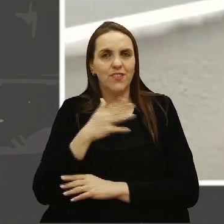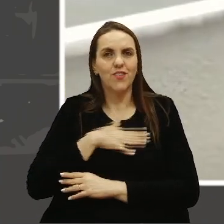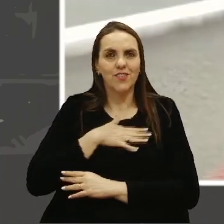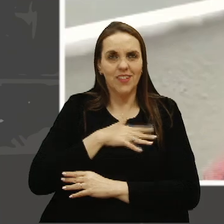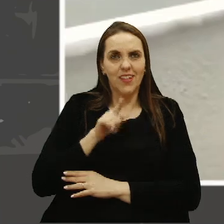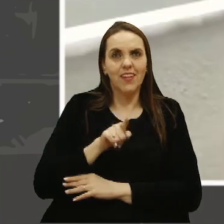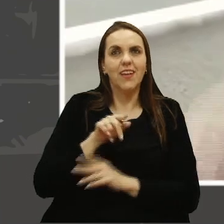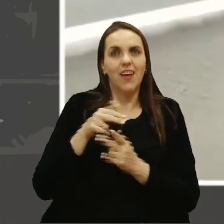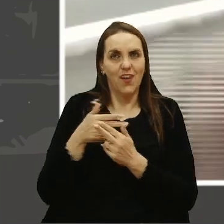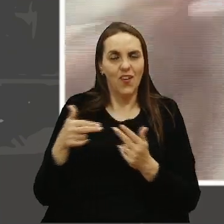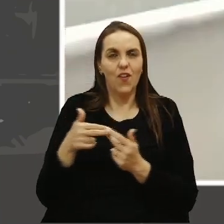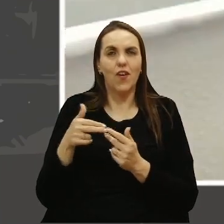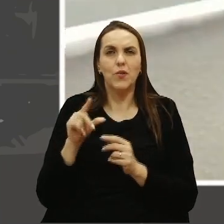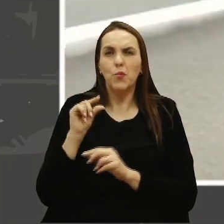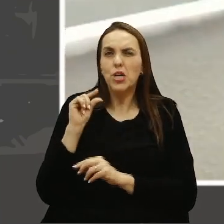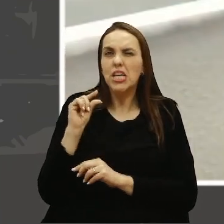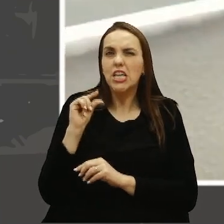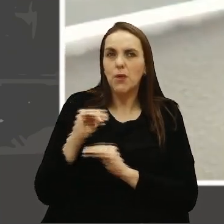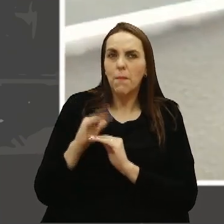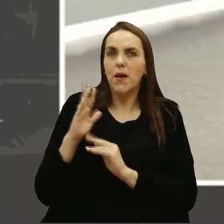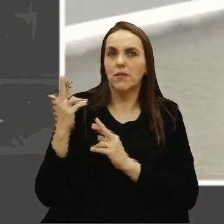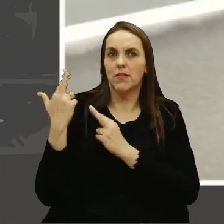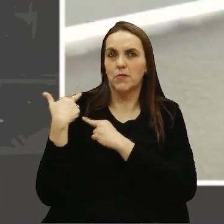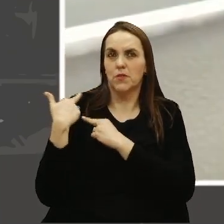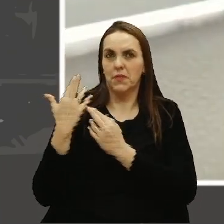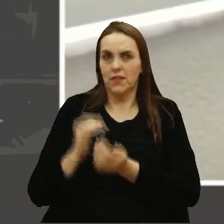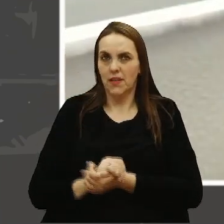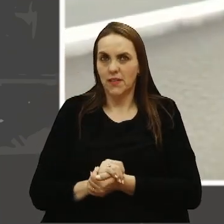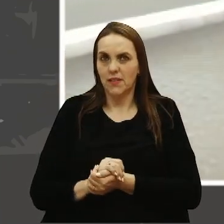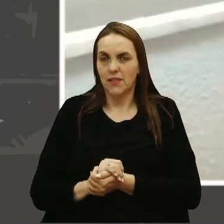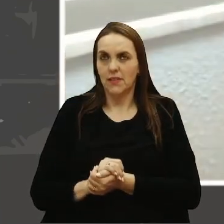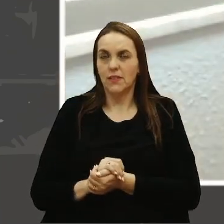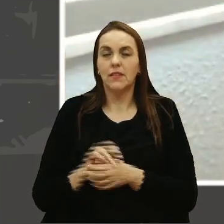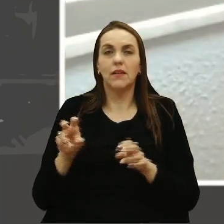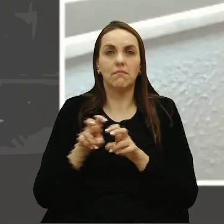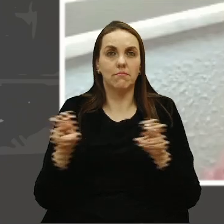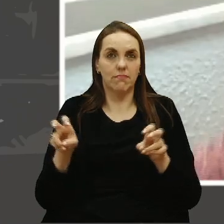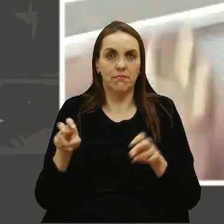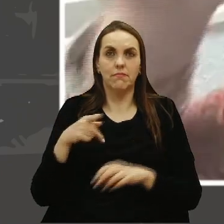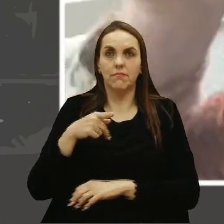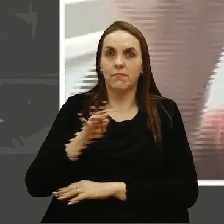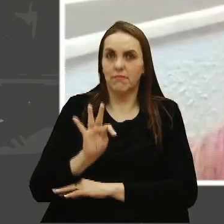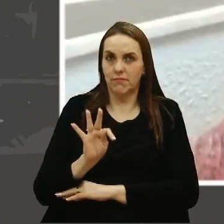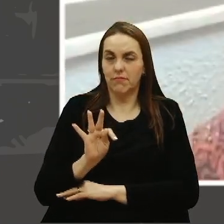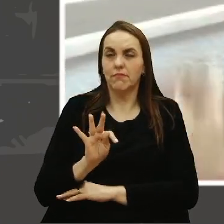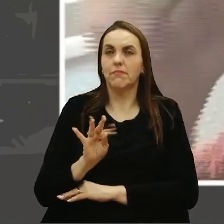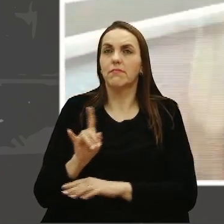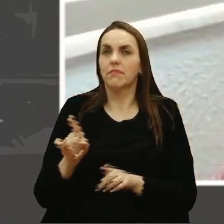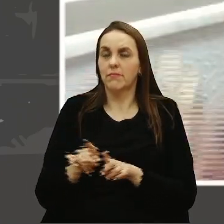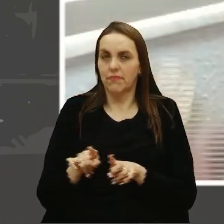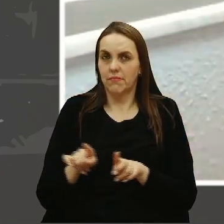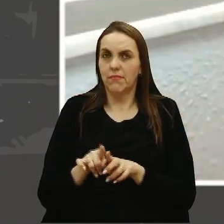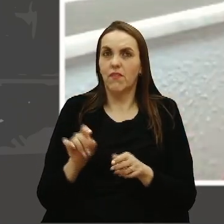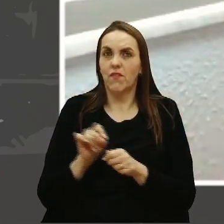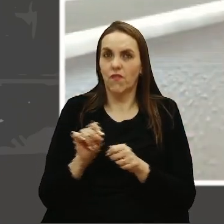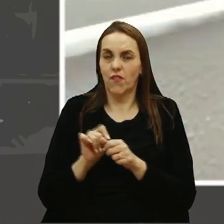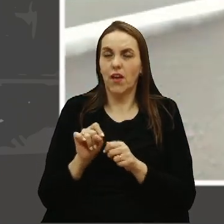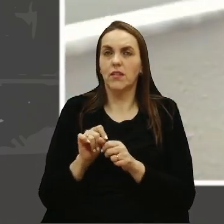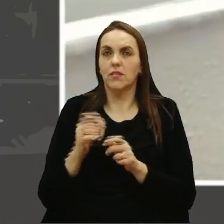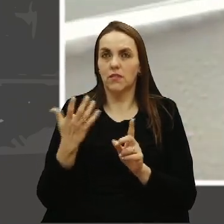coisa fosse um pouquinho mais responsável, assim como a bancada do PT faz uma